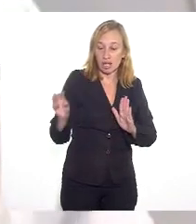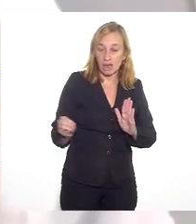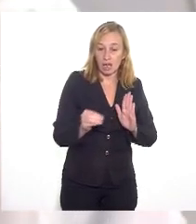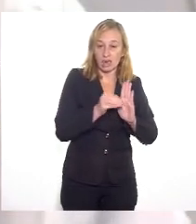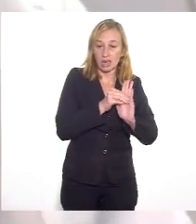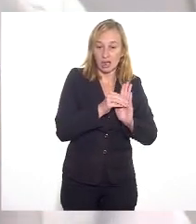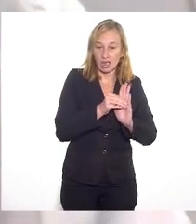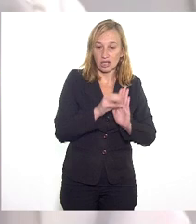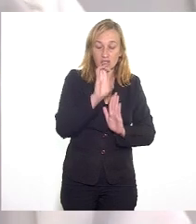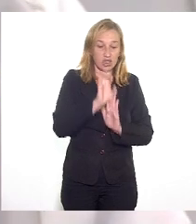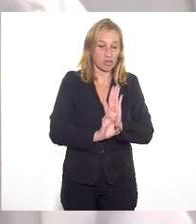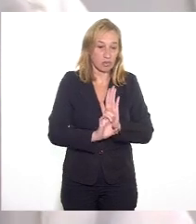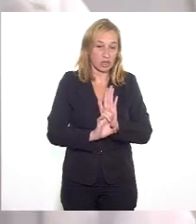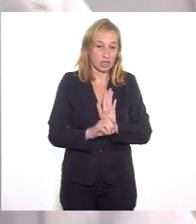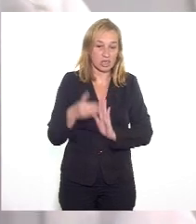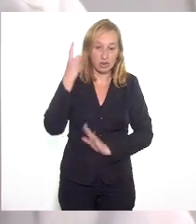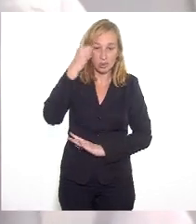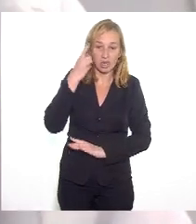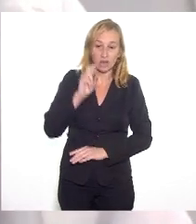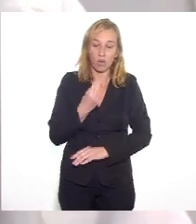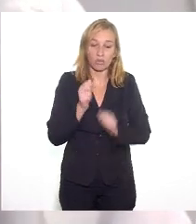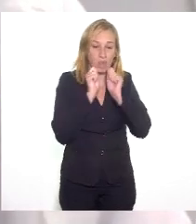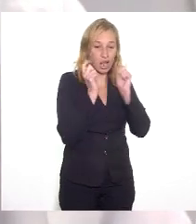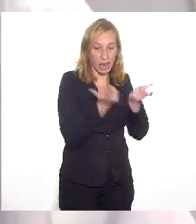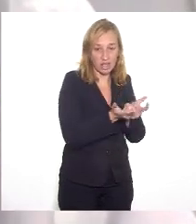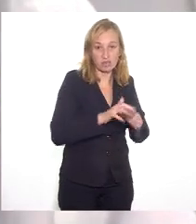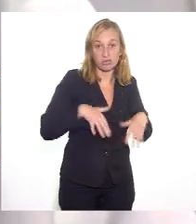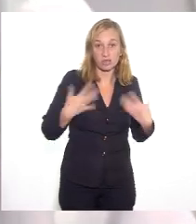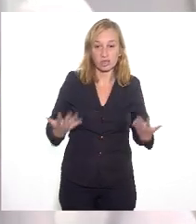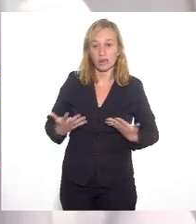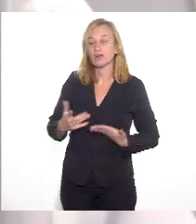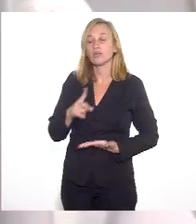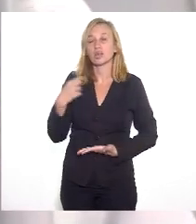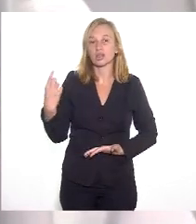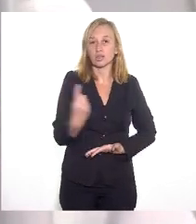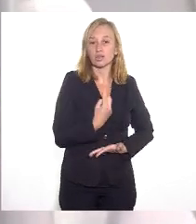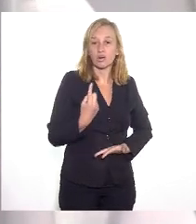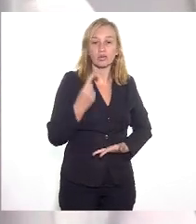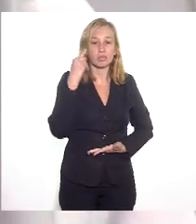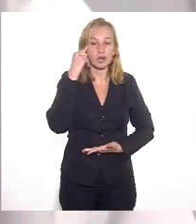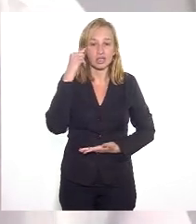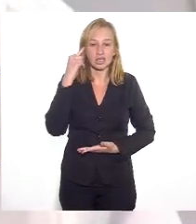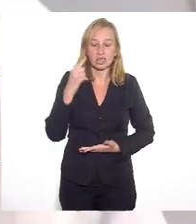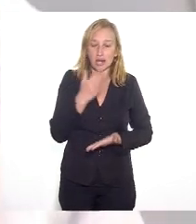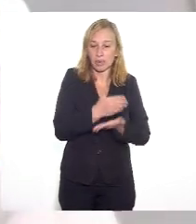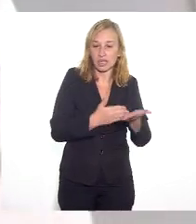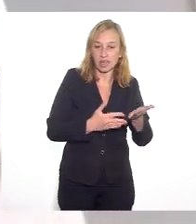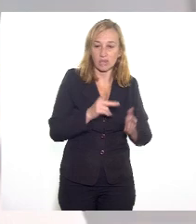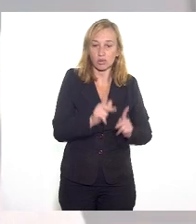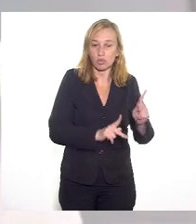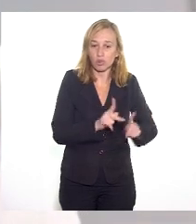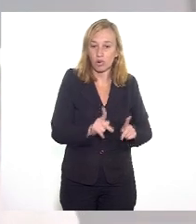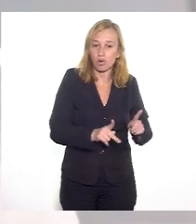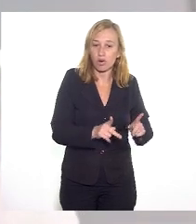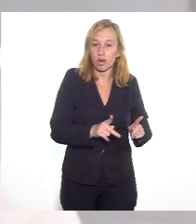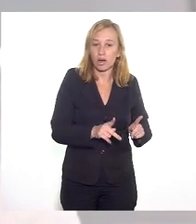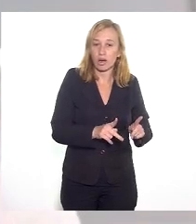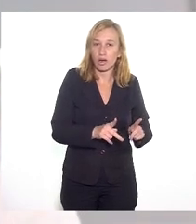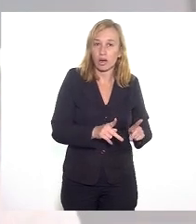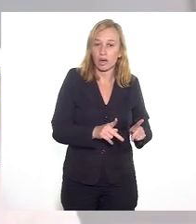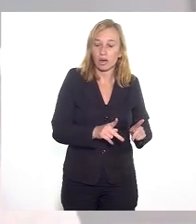emendas parlamentares ou emendas da Alerj. Então, para nós, né, pensando que metade da população